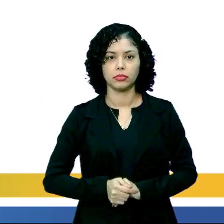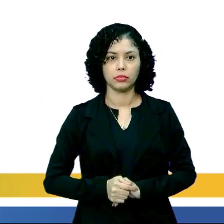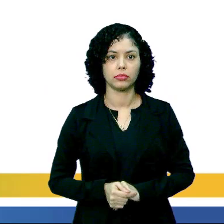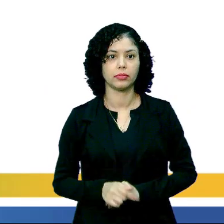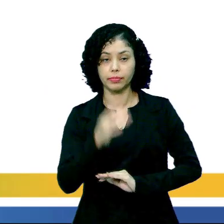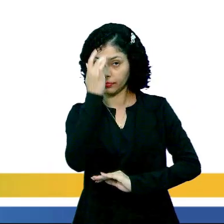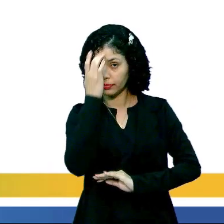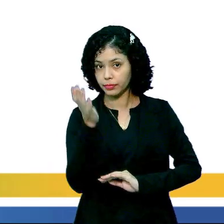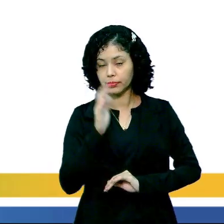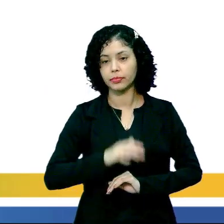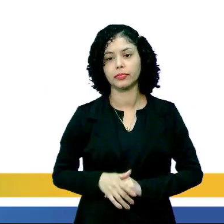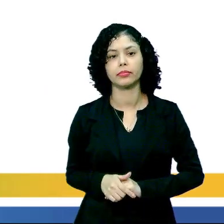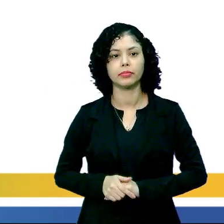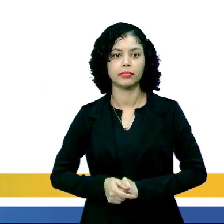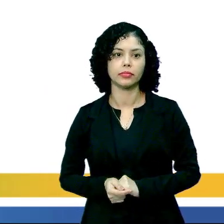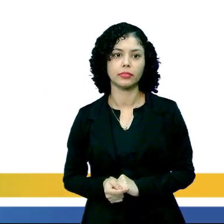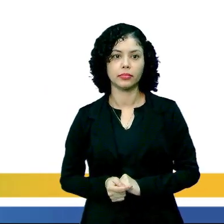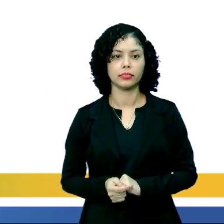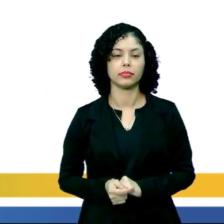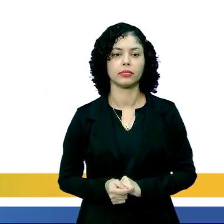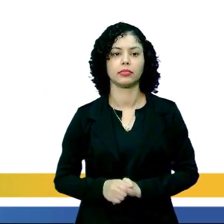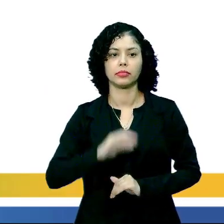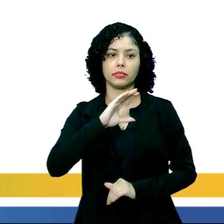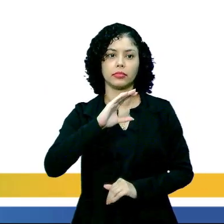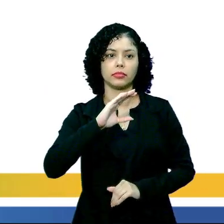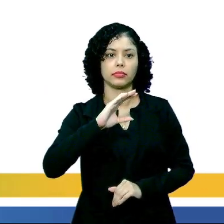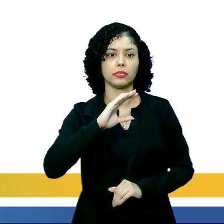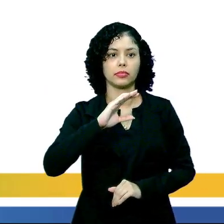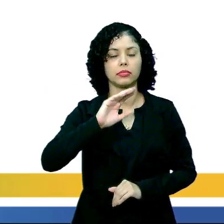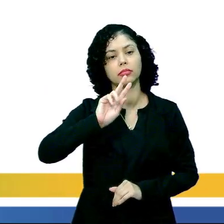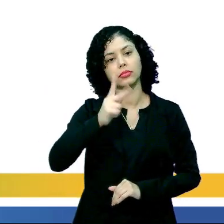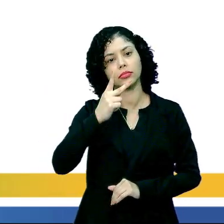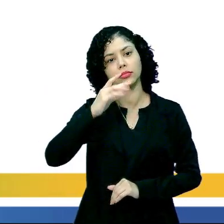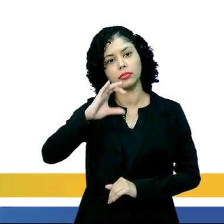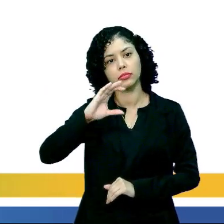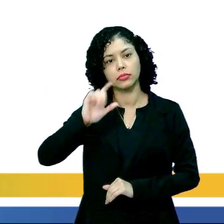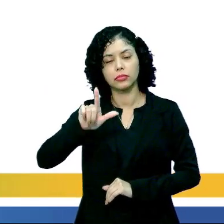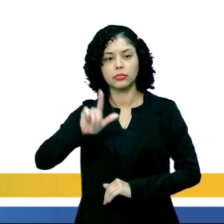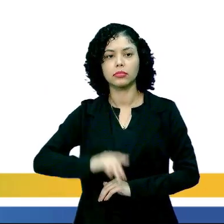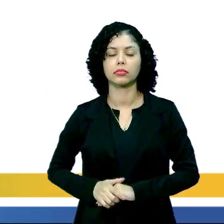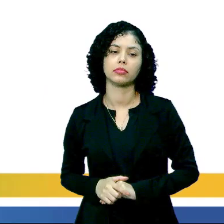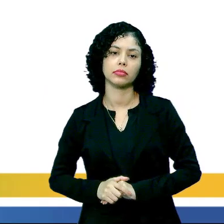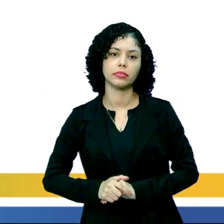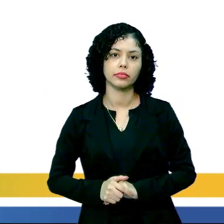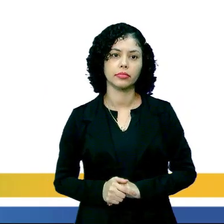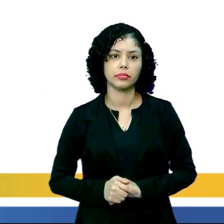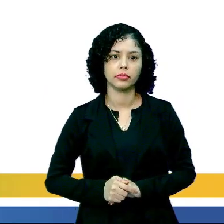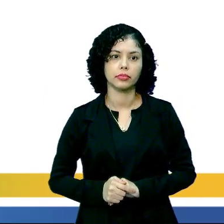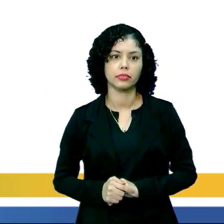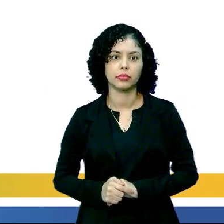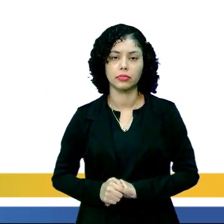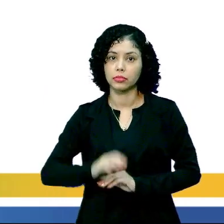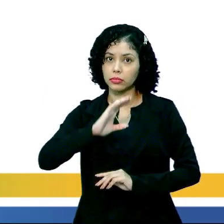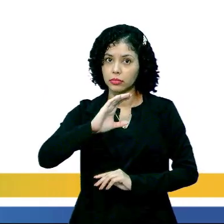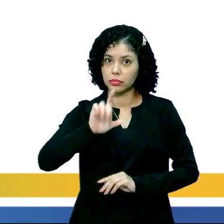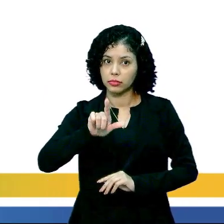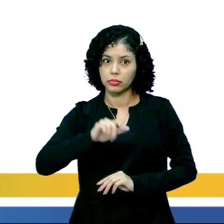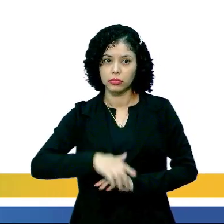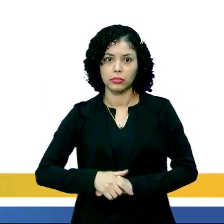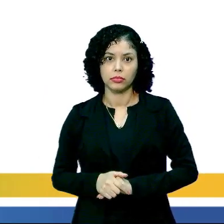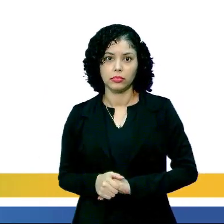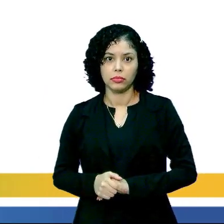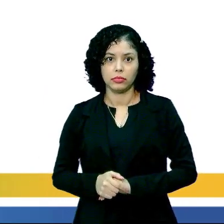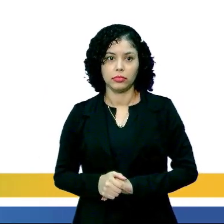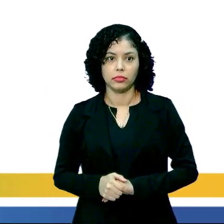é muito simples Olha só por exemplo o hcl o elemento que está acompanhando o hidrogênio é o cloro então eu vou